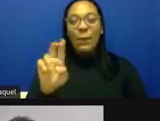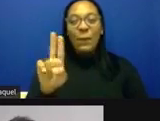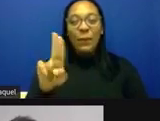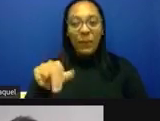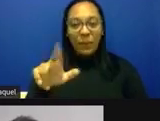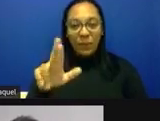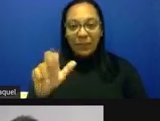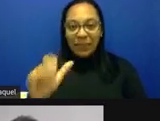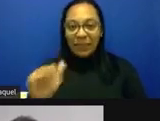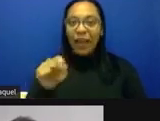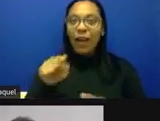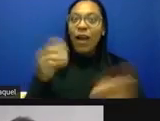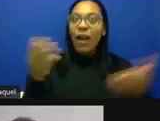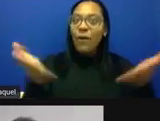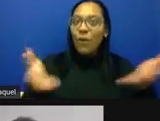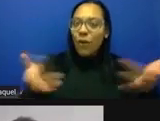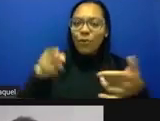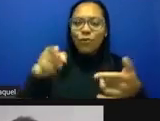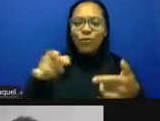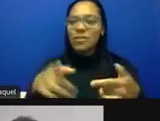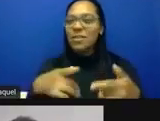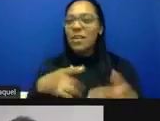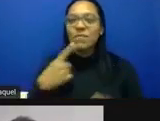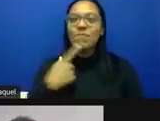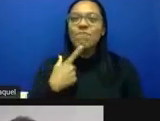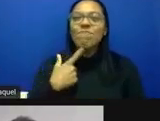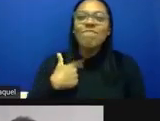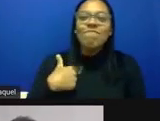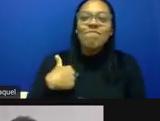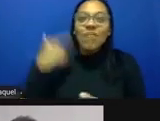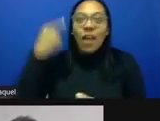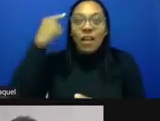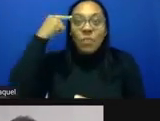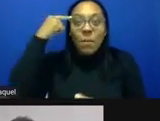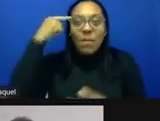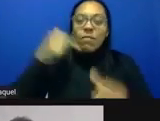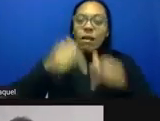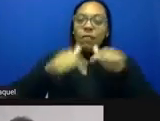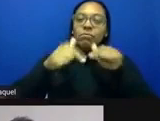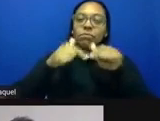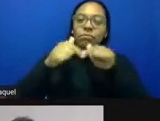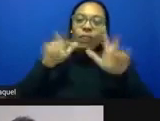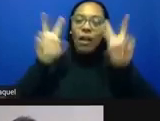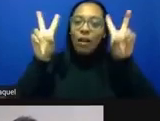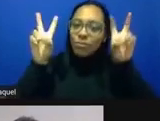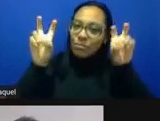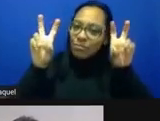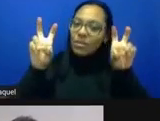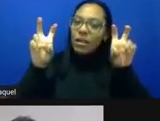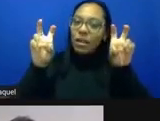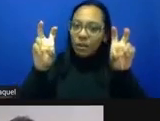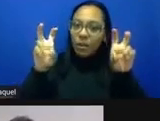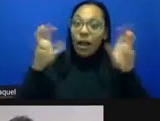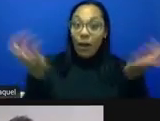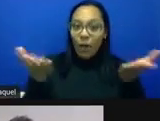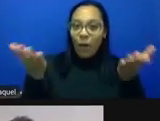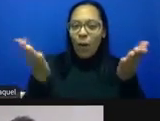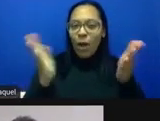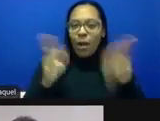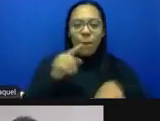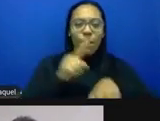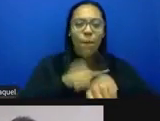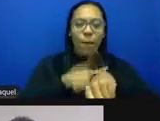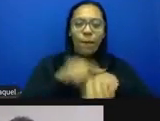tão difíceis, tão complicados, se preocupar com o próximo, especialmente com o público que sofre tanto quanto é o público